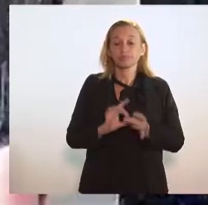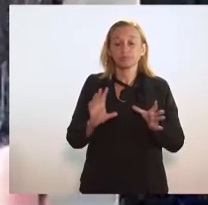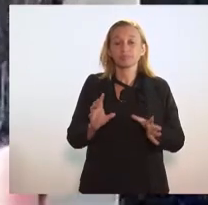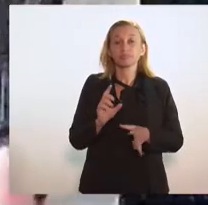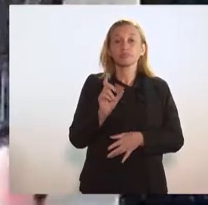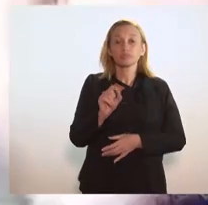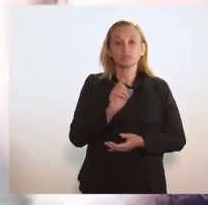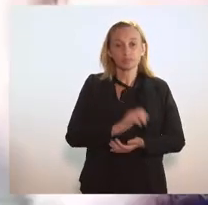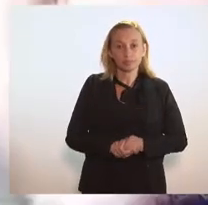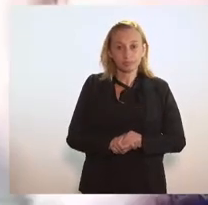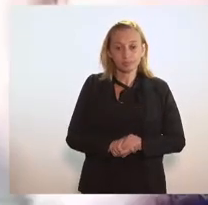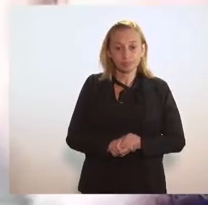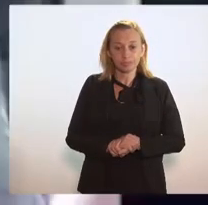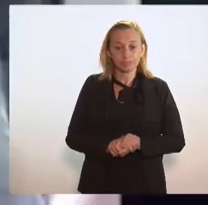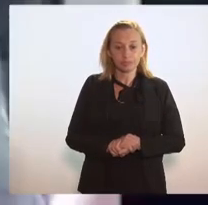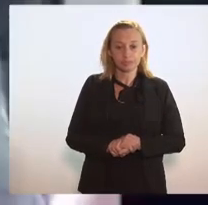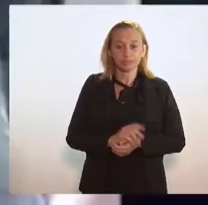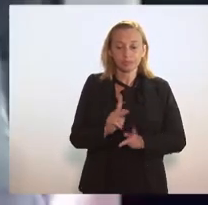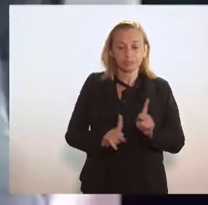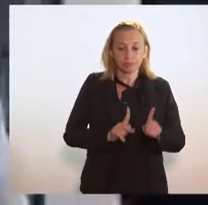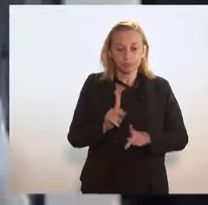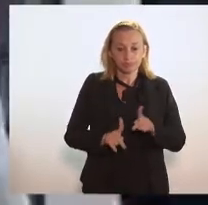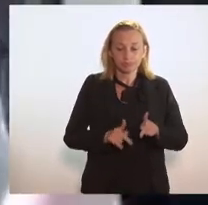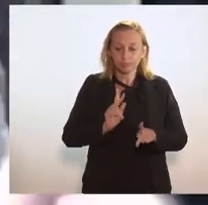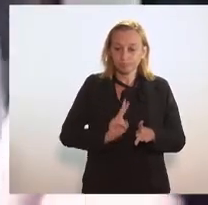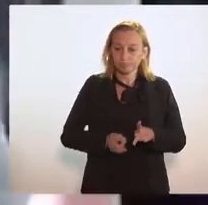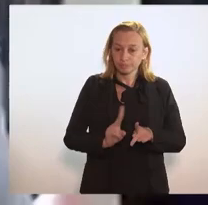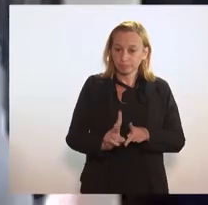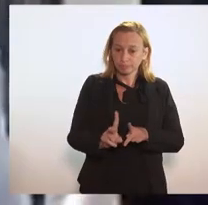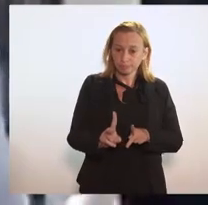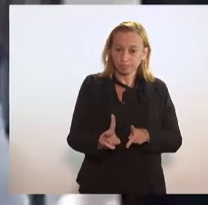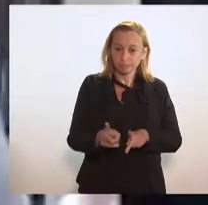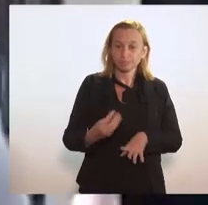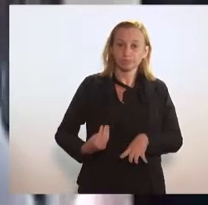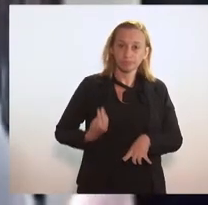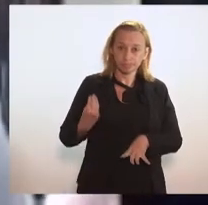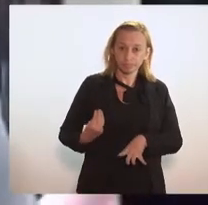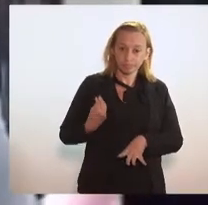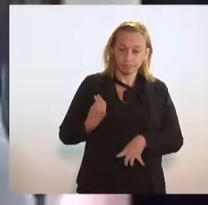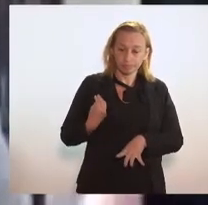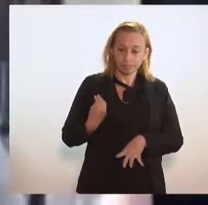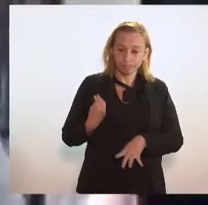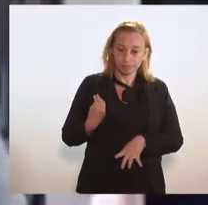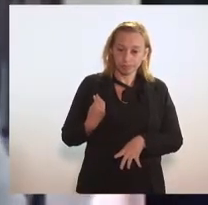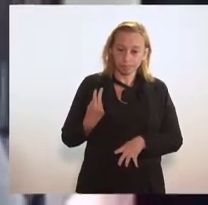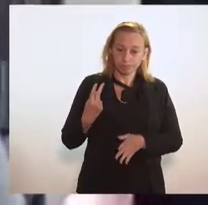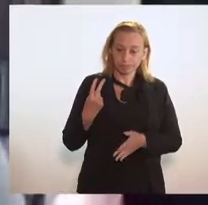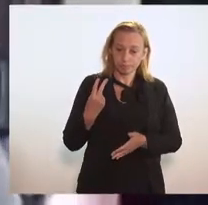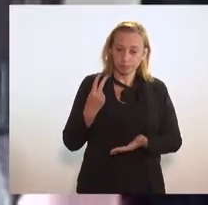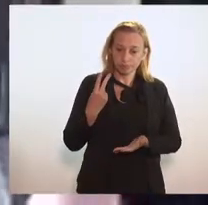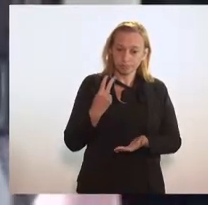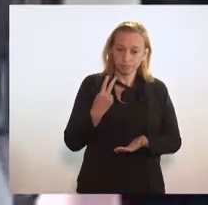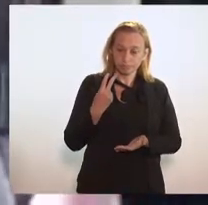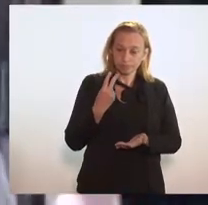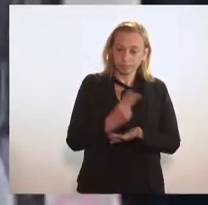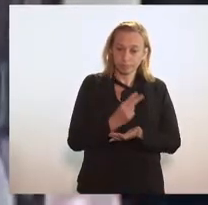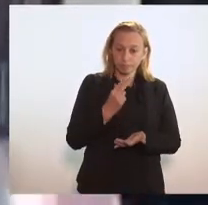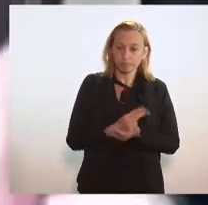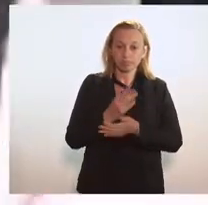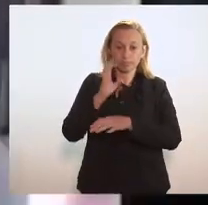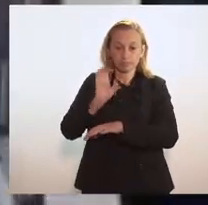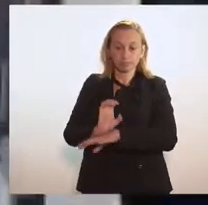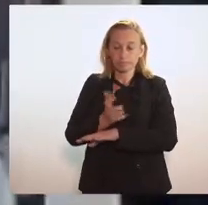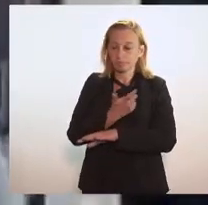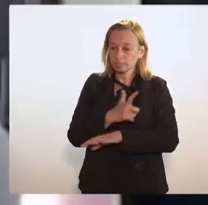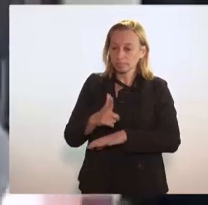que se a população continua pipa embora não estado não tenha